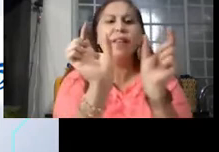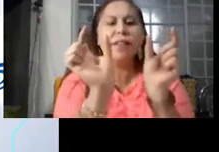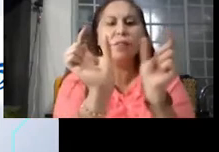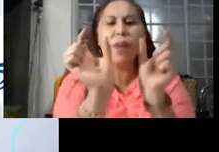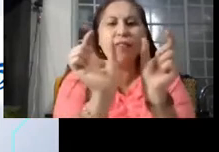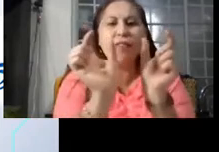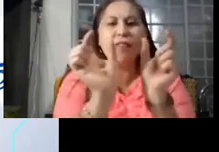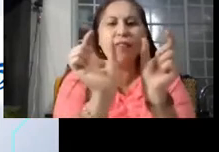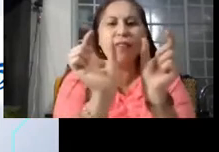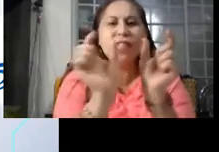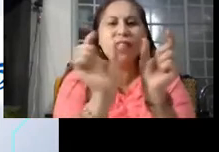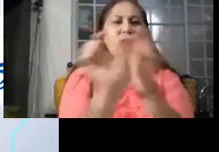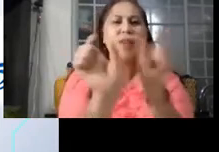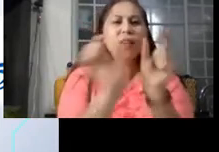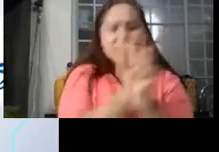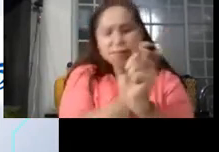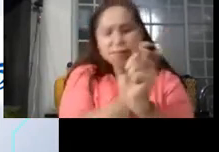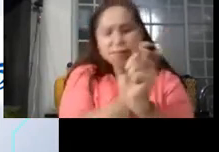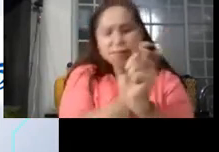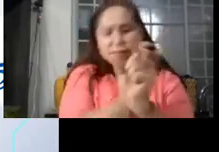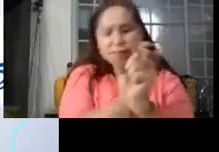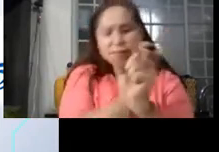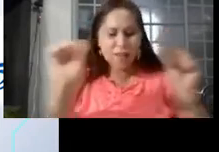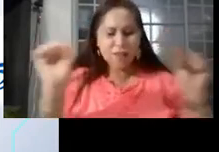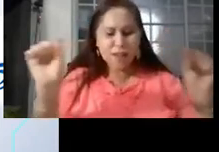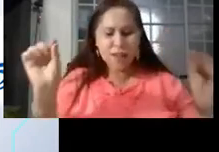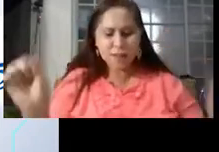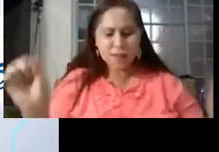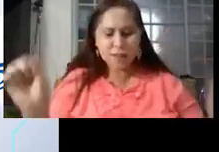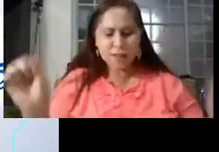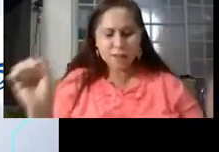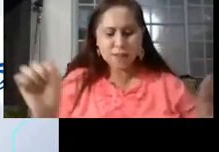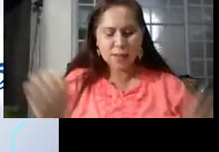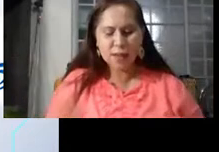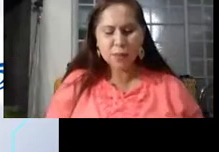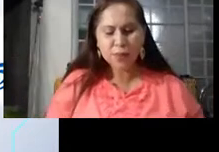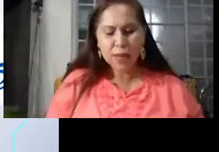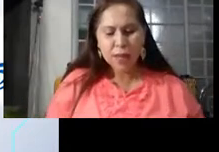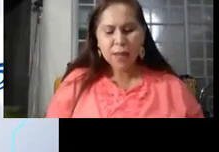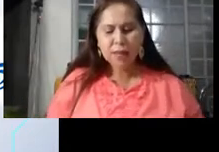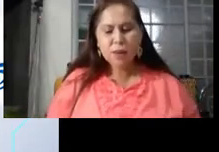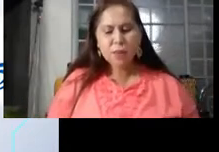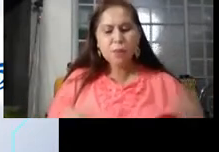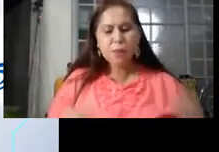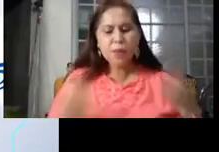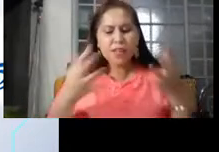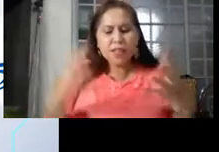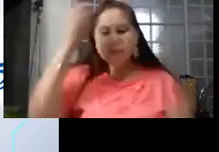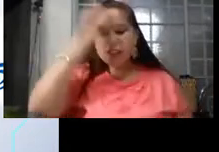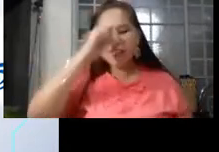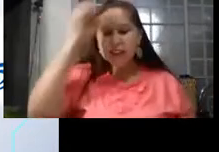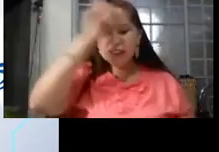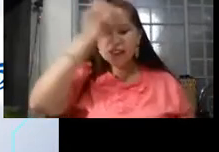esse, as palavrinhas se organizando dentro da frase, certo? Então, como é que a gente